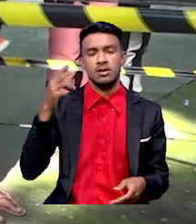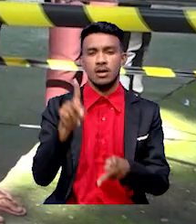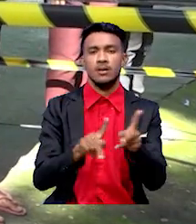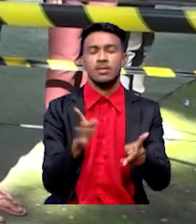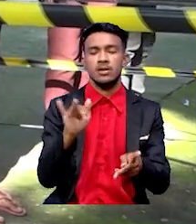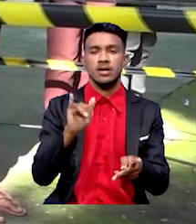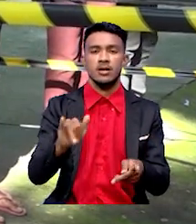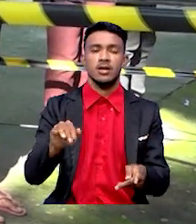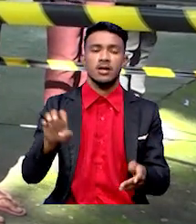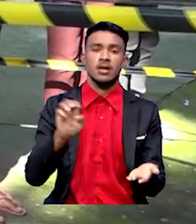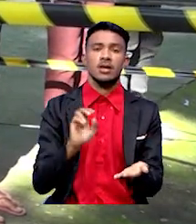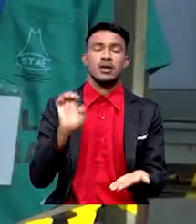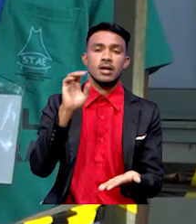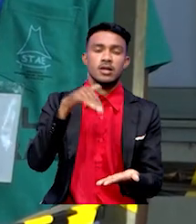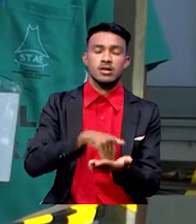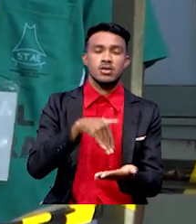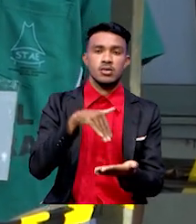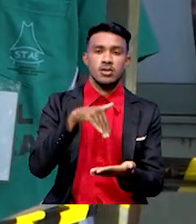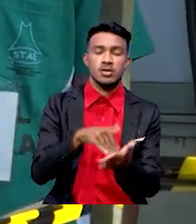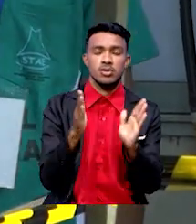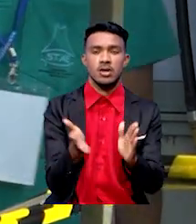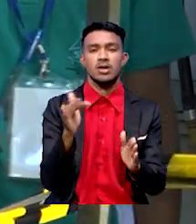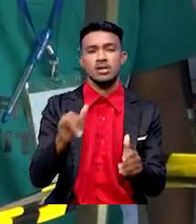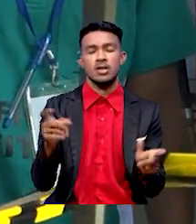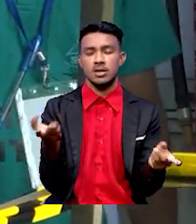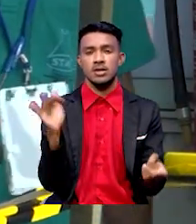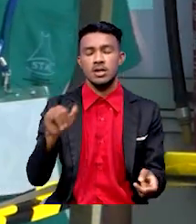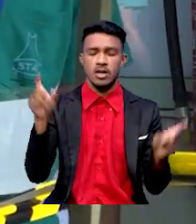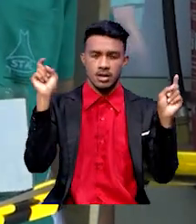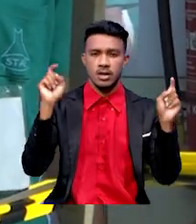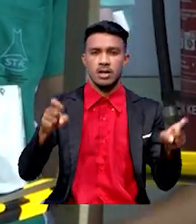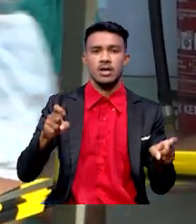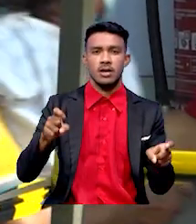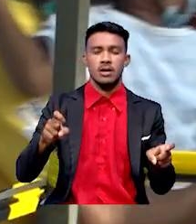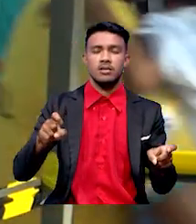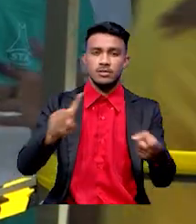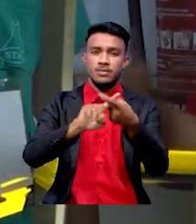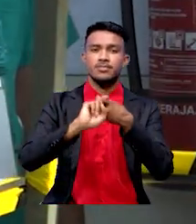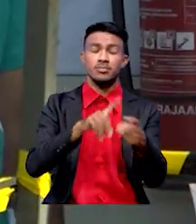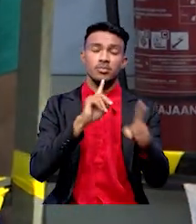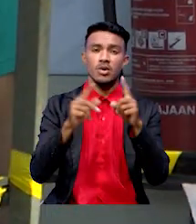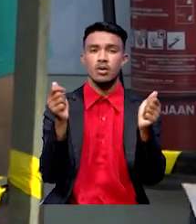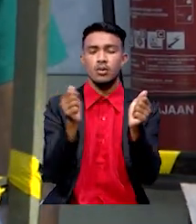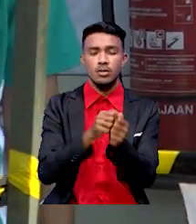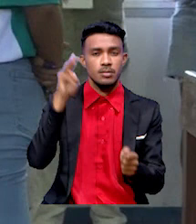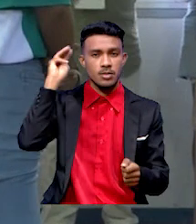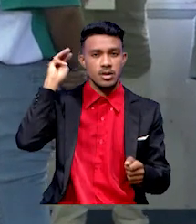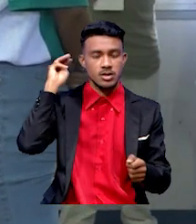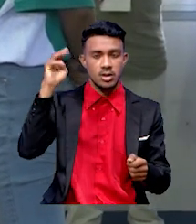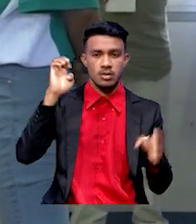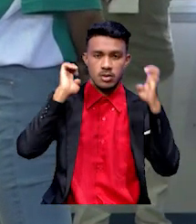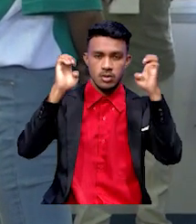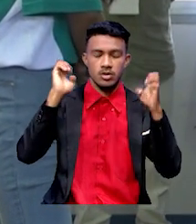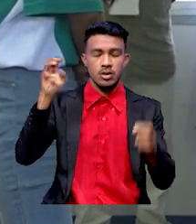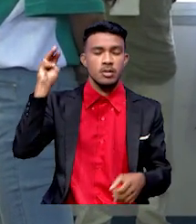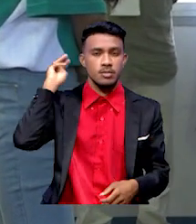se estudante cari, se tem que ser ba contacto ho Ministério da Educação. Se ema ser ne paciente cari, se tem que ser contacto ho